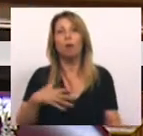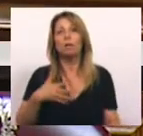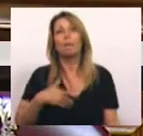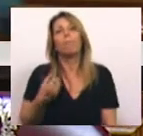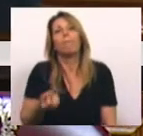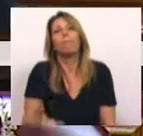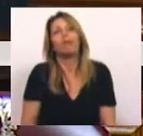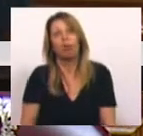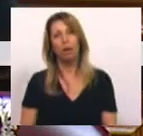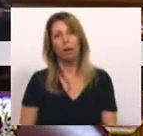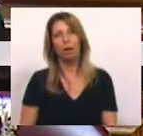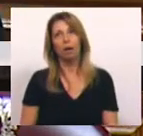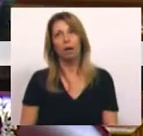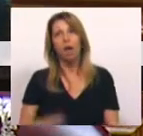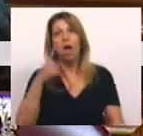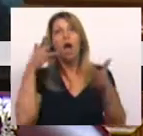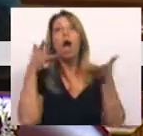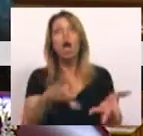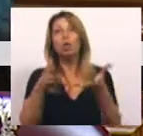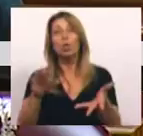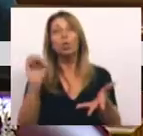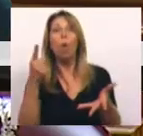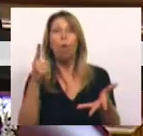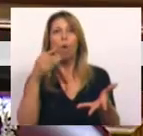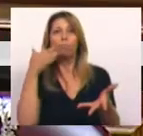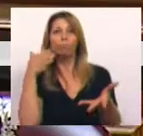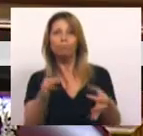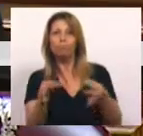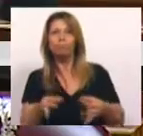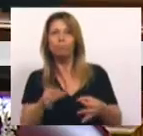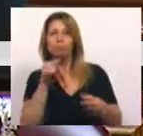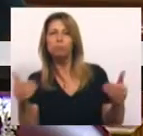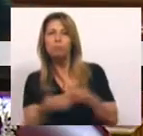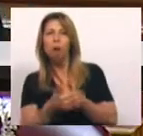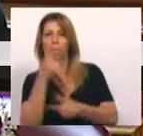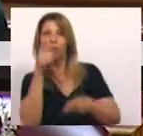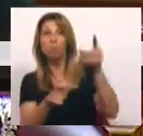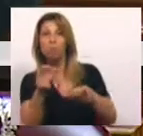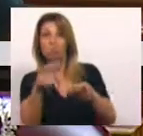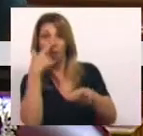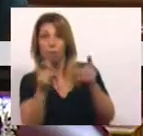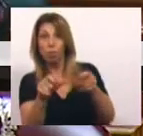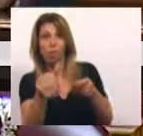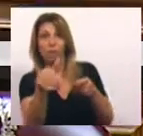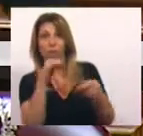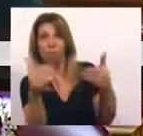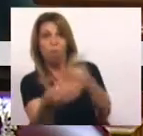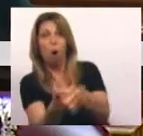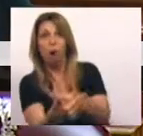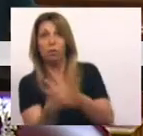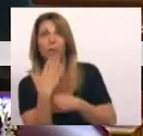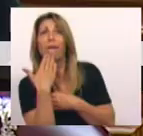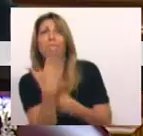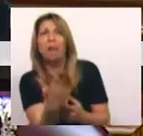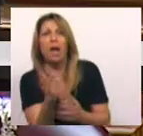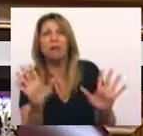por compaixão, antecipar ou ajudar a antecipar a morte de uma pessoa em fim de vida, que pede para não